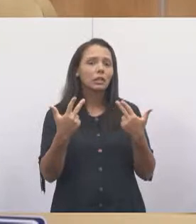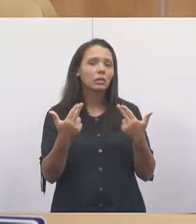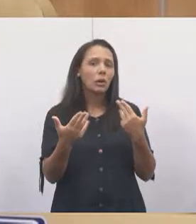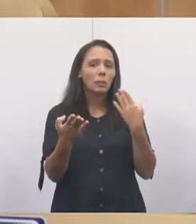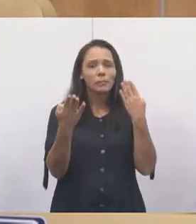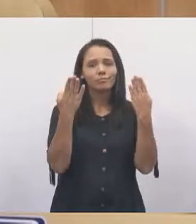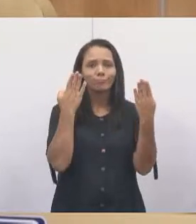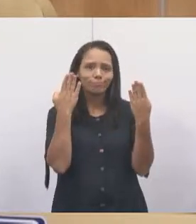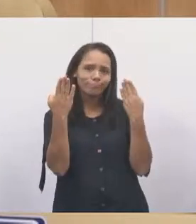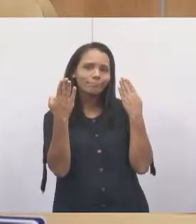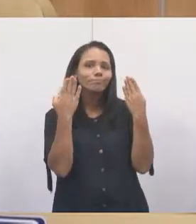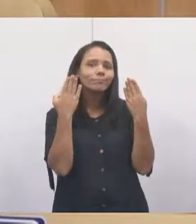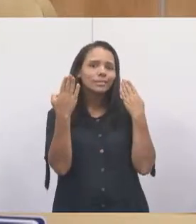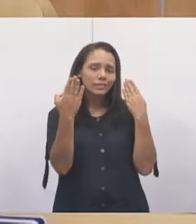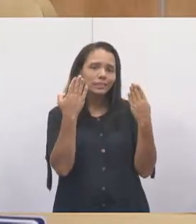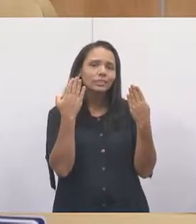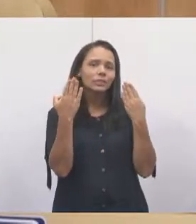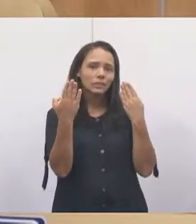vários momentos.